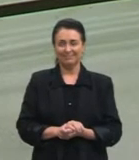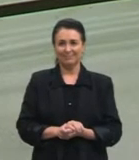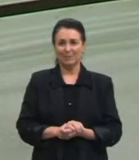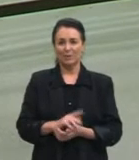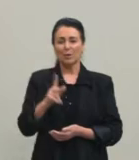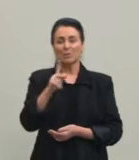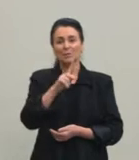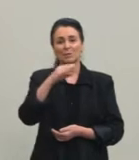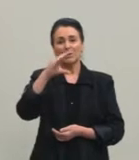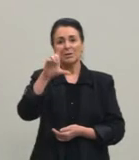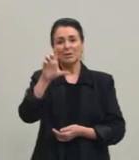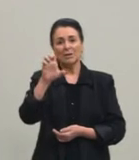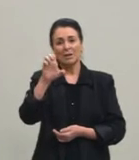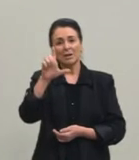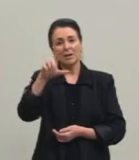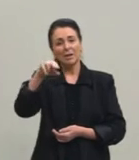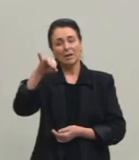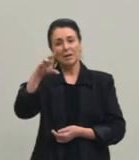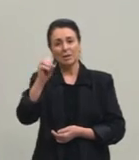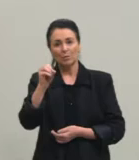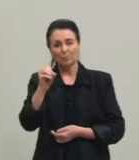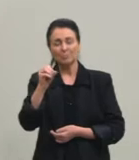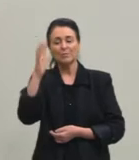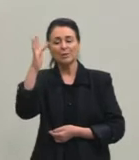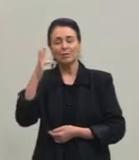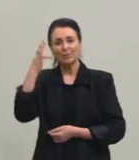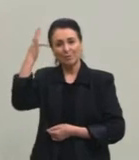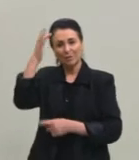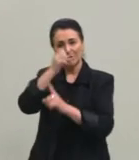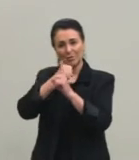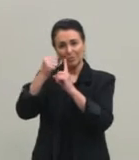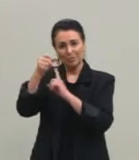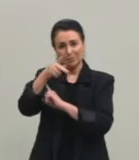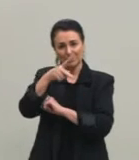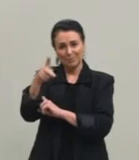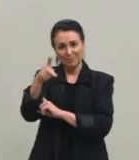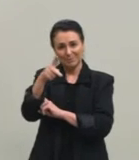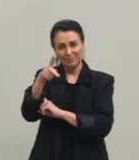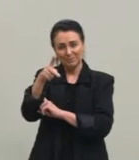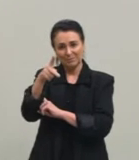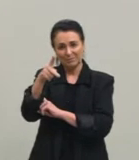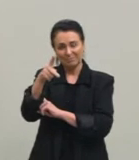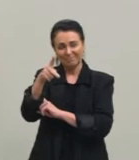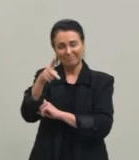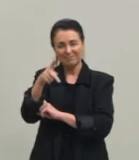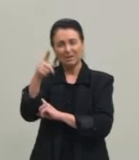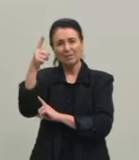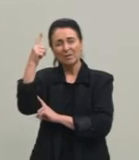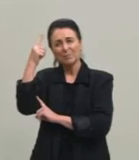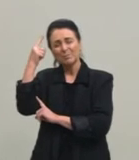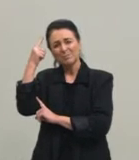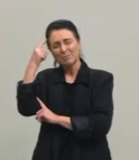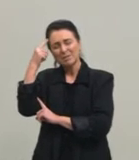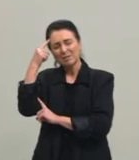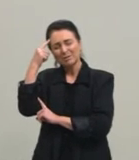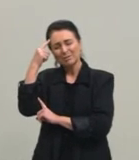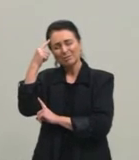Eu sou o professor Clênio Mazzoneto, trabalho com filosofia e sociologia. Então, fiquei pensando em que